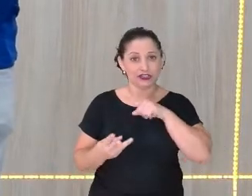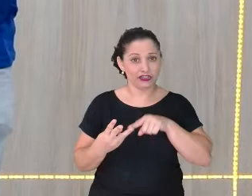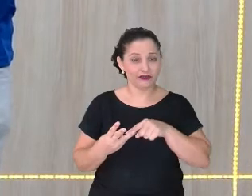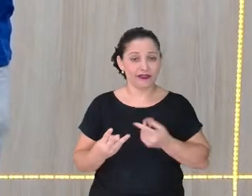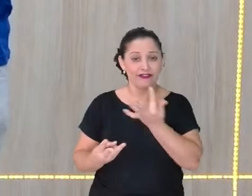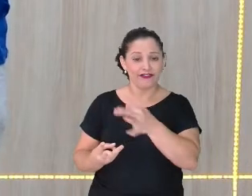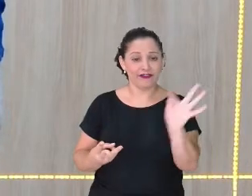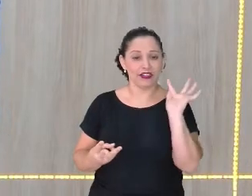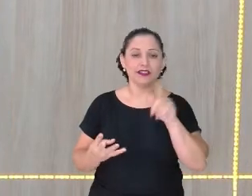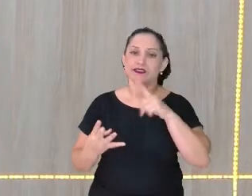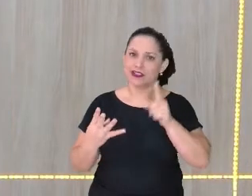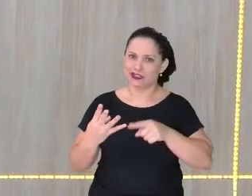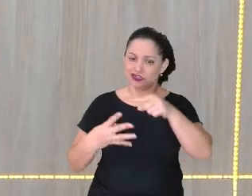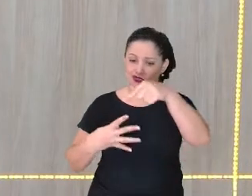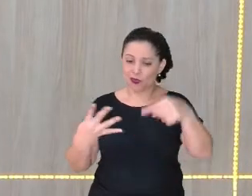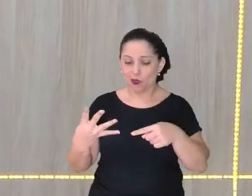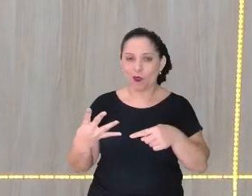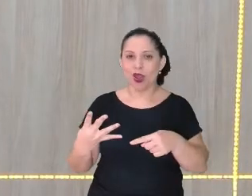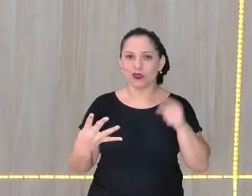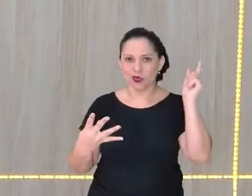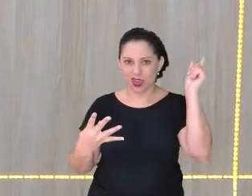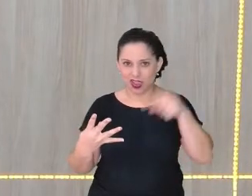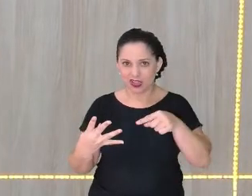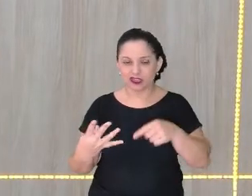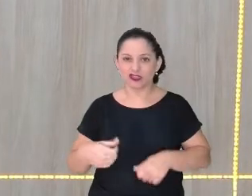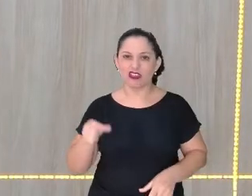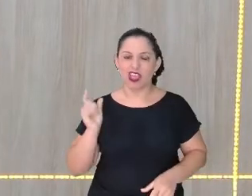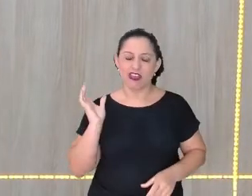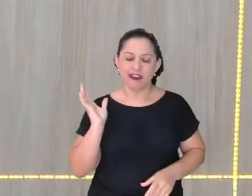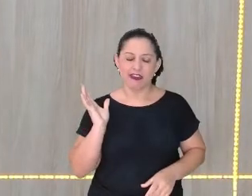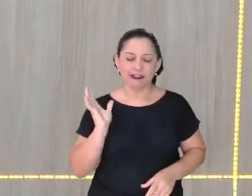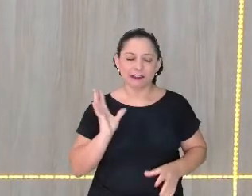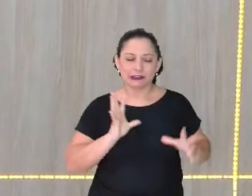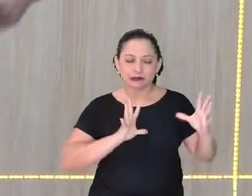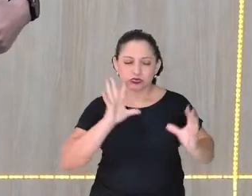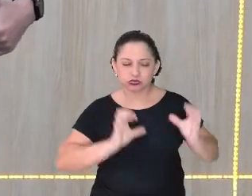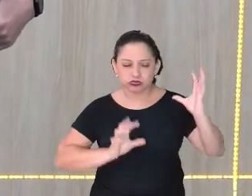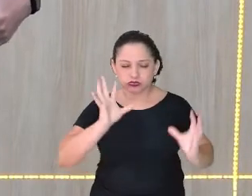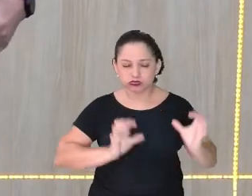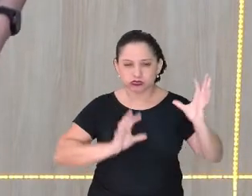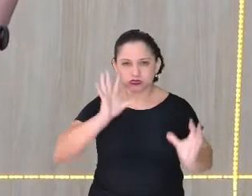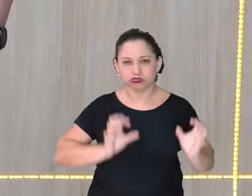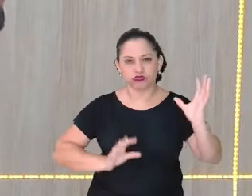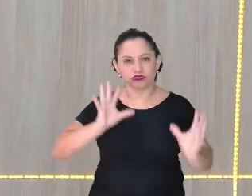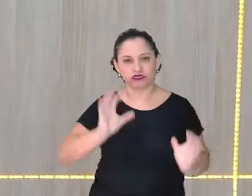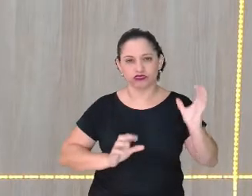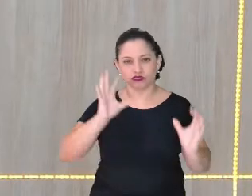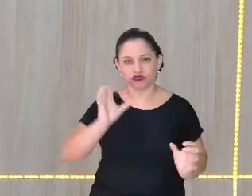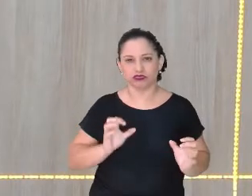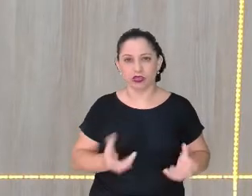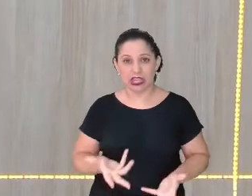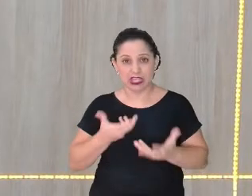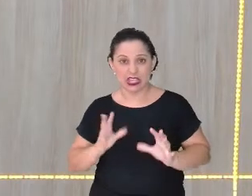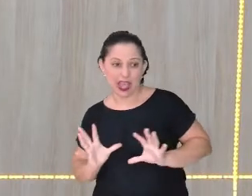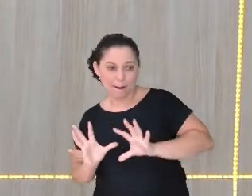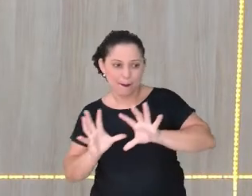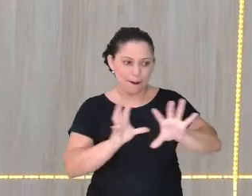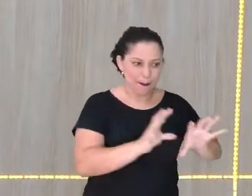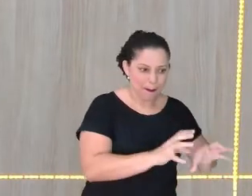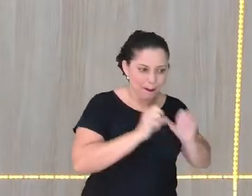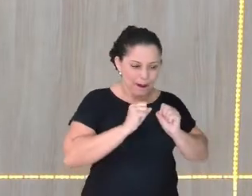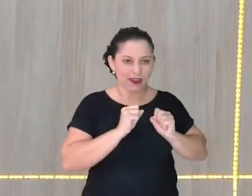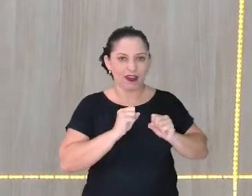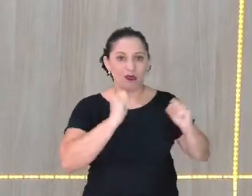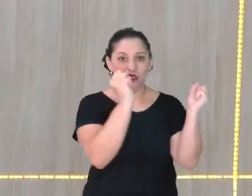franceses, eles colocavam tribos inimigas para lutarem uma contra as outras, para pegar os escravos